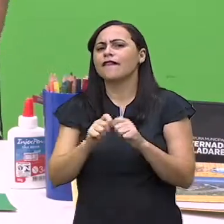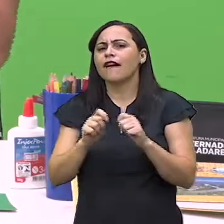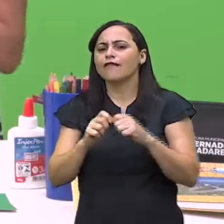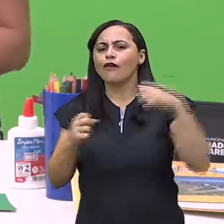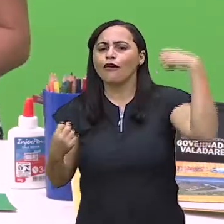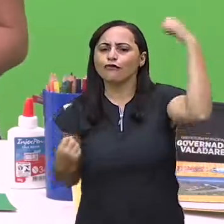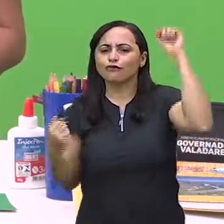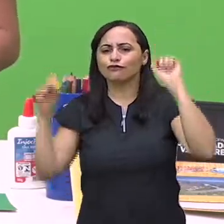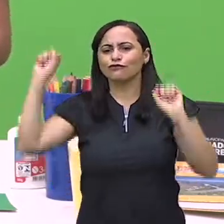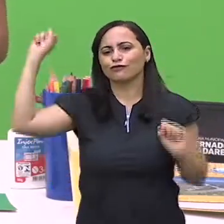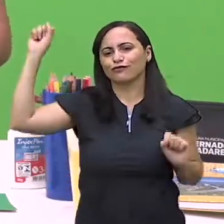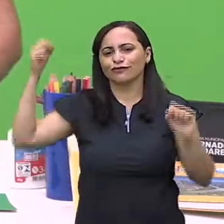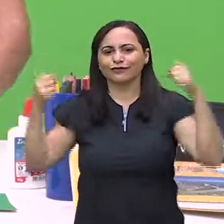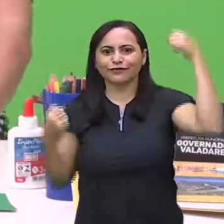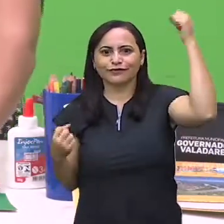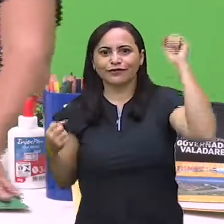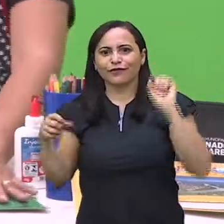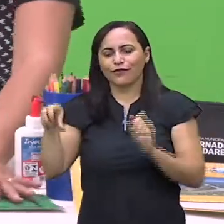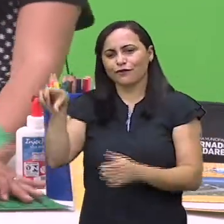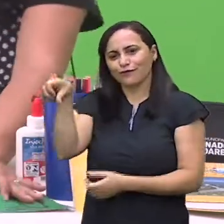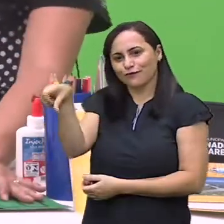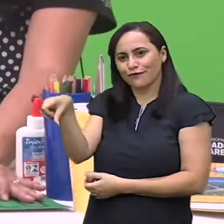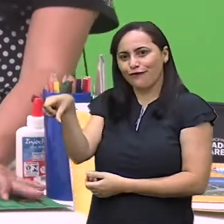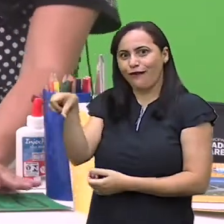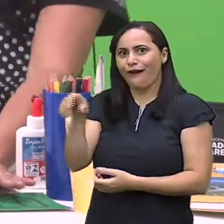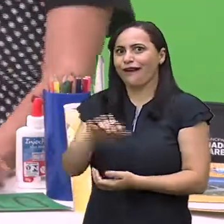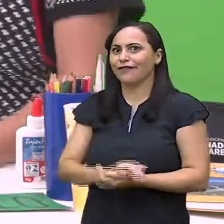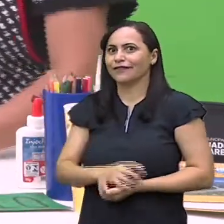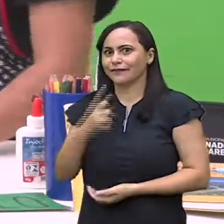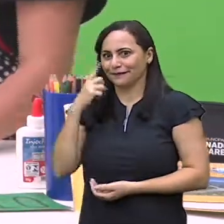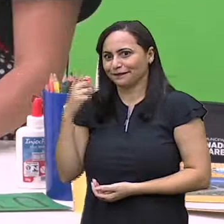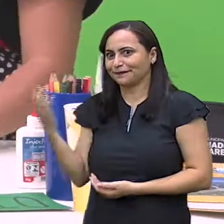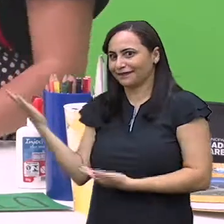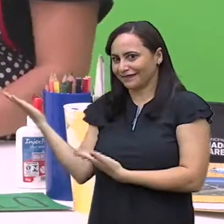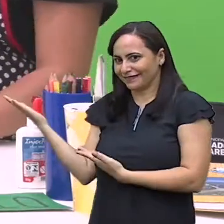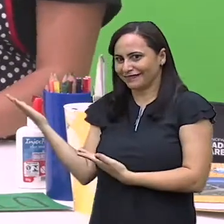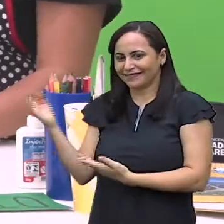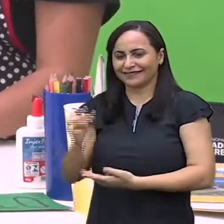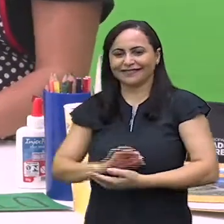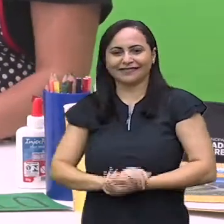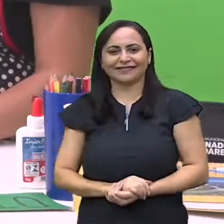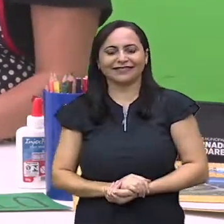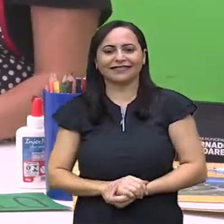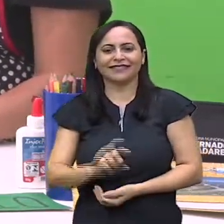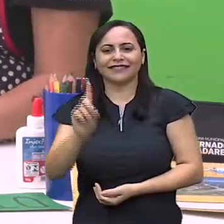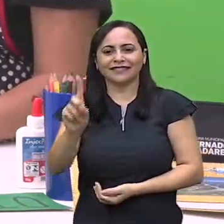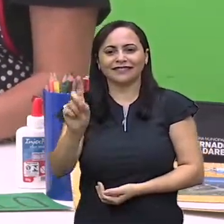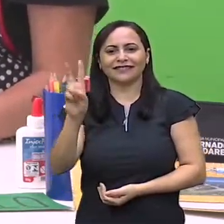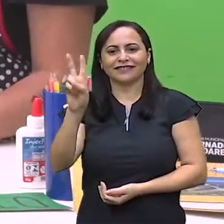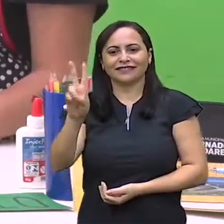9 vezes. Deixa eu segurar o número. Demora, demora pra mim. Então vai. Vou começar, hein? Vamos lá. Vai.